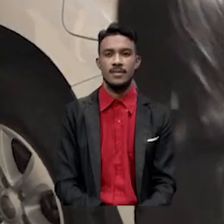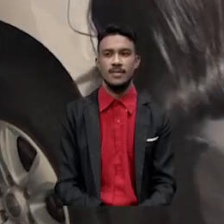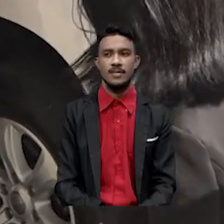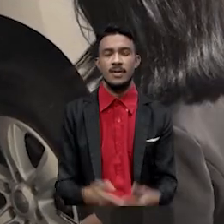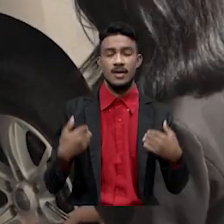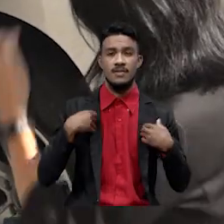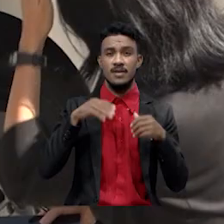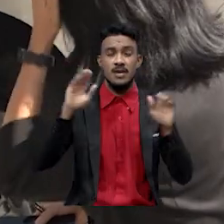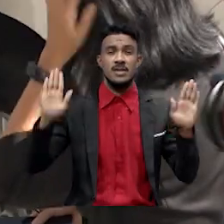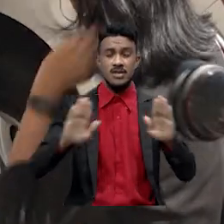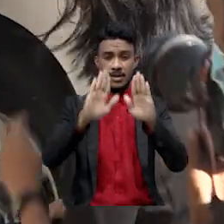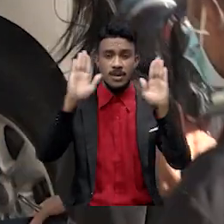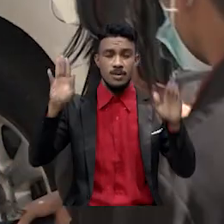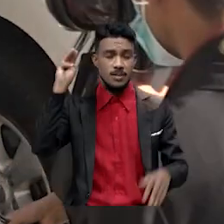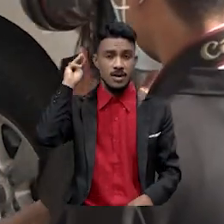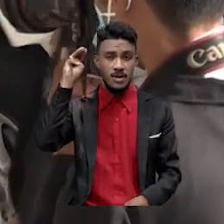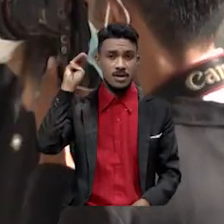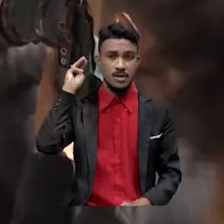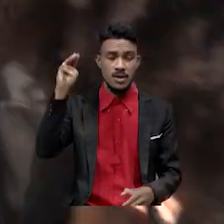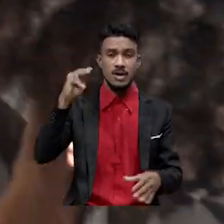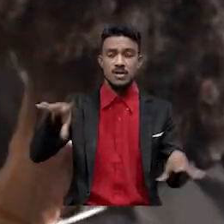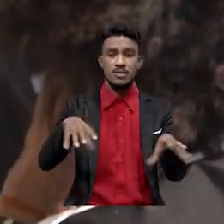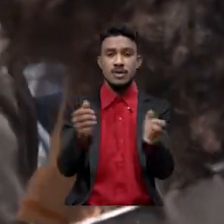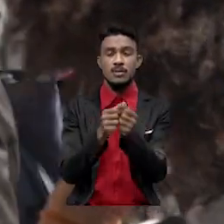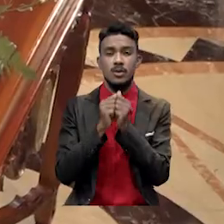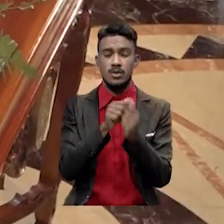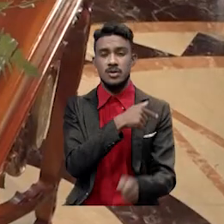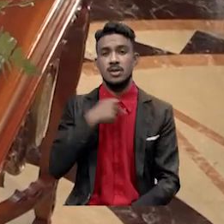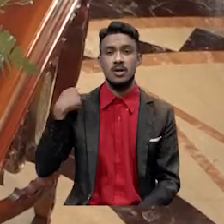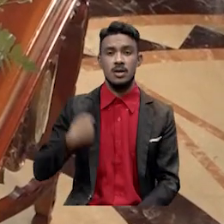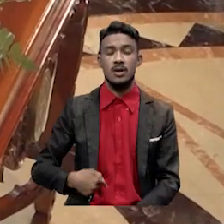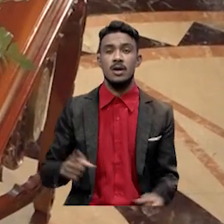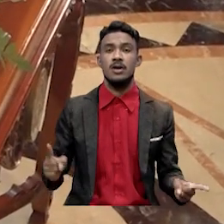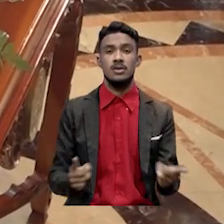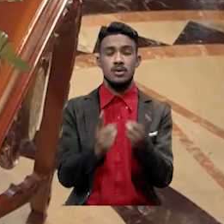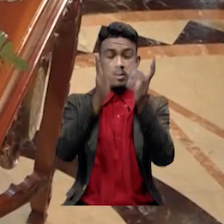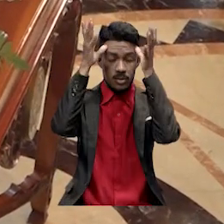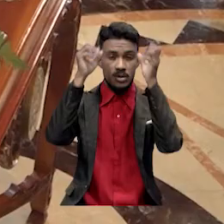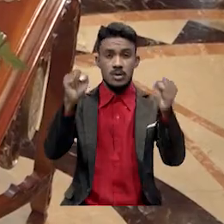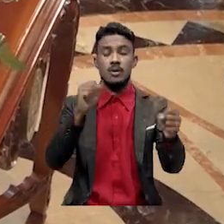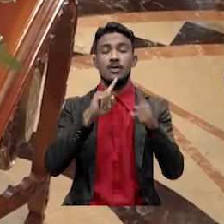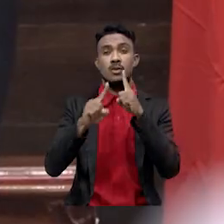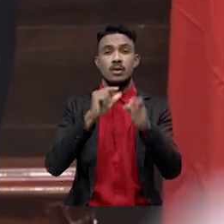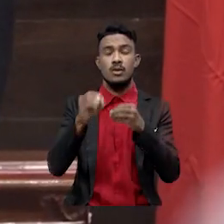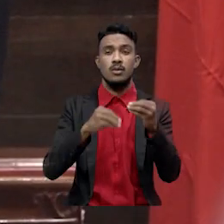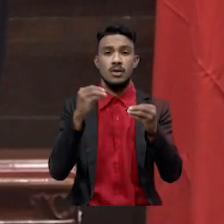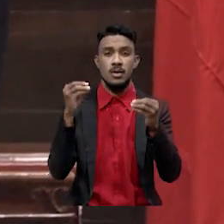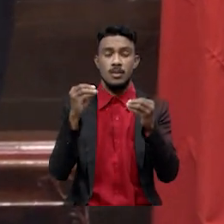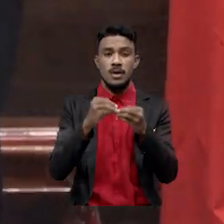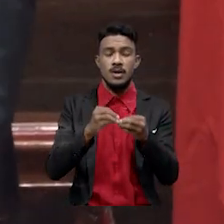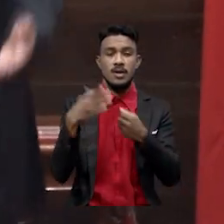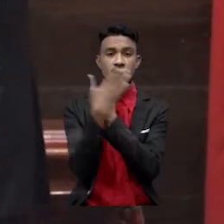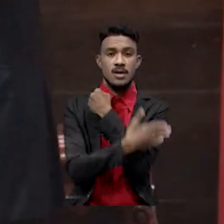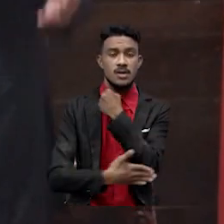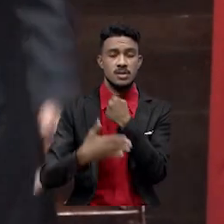E a sábado, né, ministro do Negócio Estrangeiro na cooperação com a República China. A senhora, o presidente da República, o recolheu com a relação bilateral na São Ruanian,